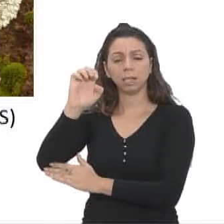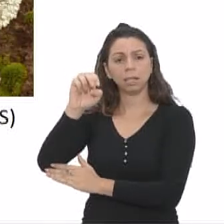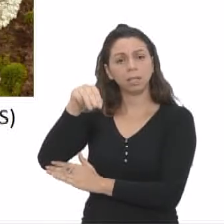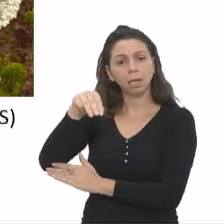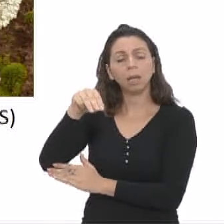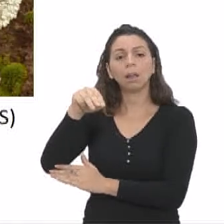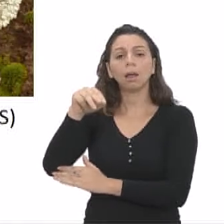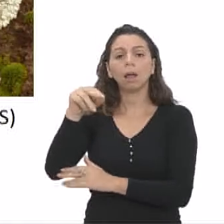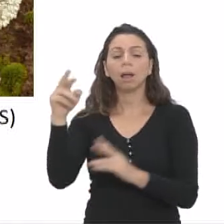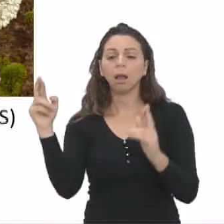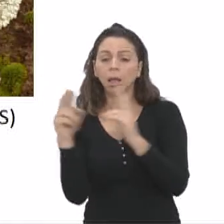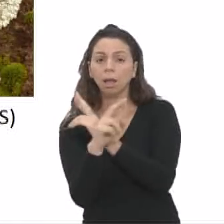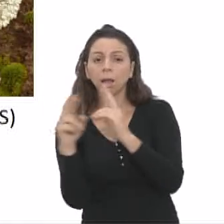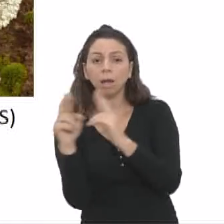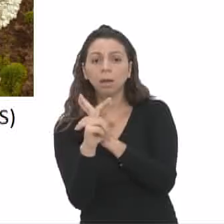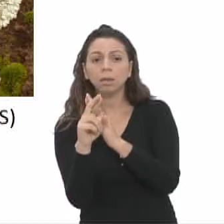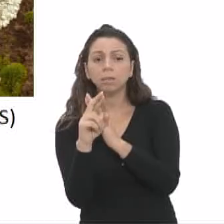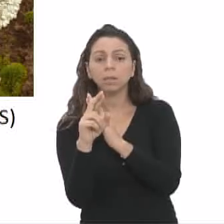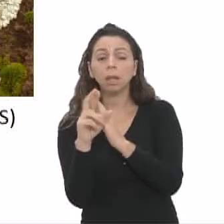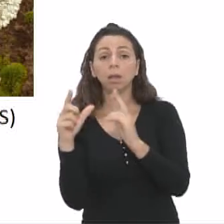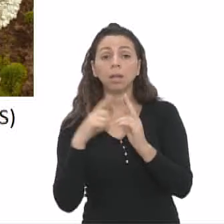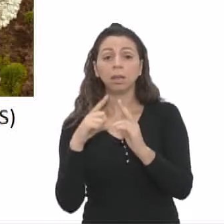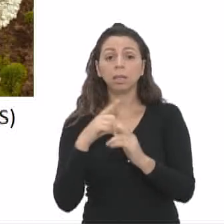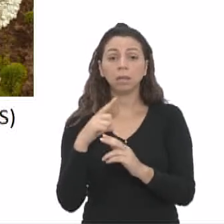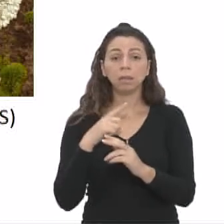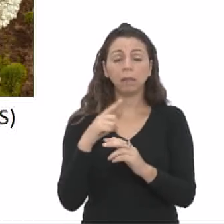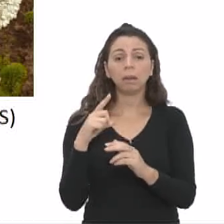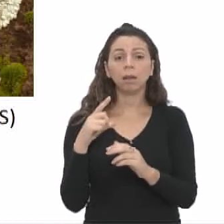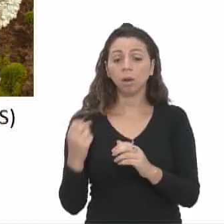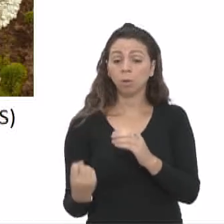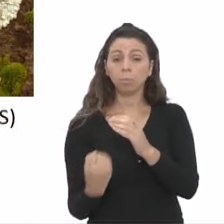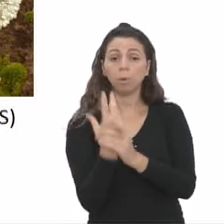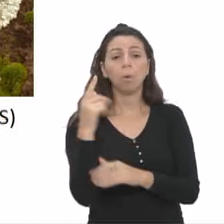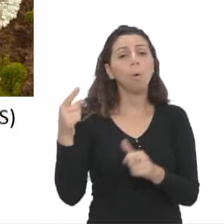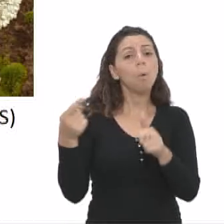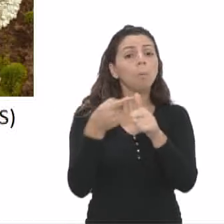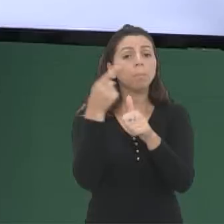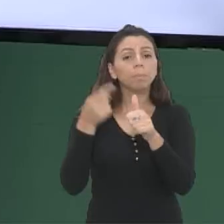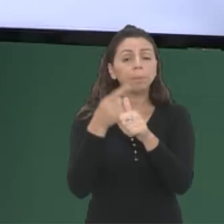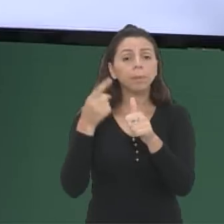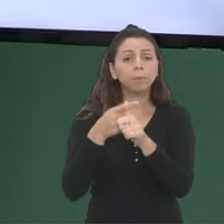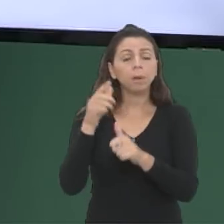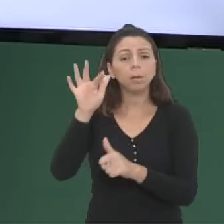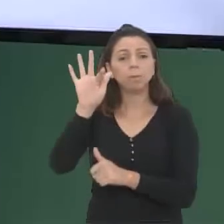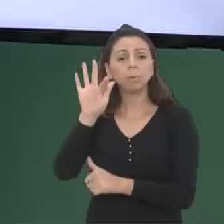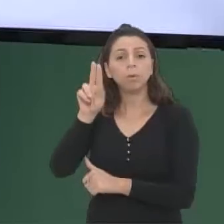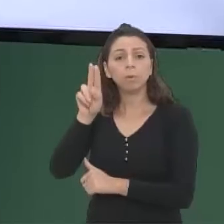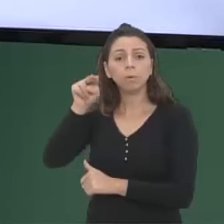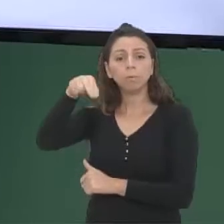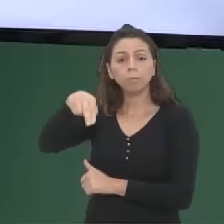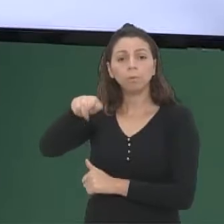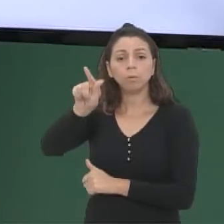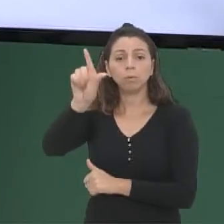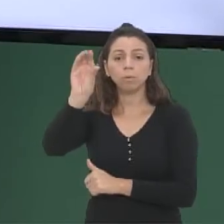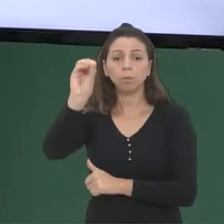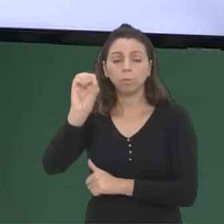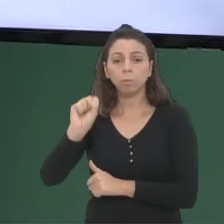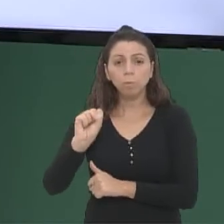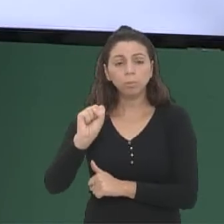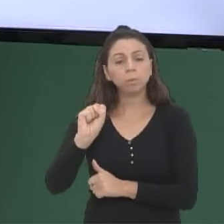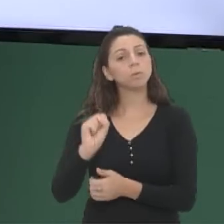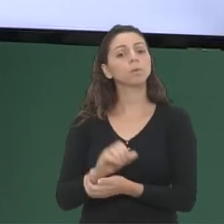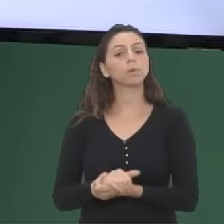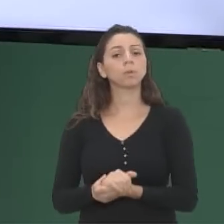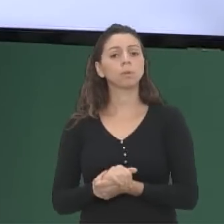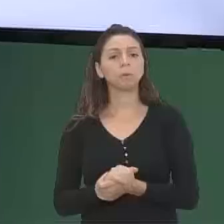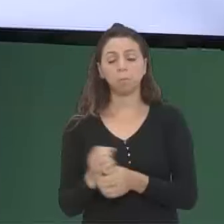mais fungos. Os líquens são organismos pioneiros, eles são os primeiros, um dos primeiros a crescer em algumas localidades.